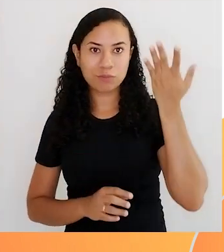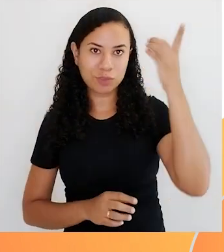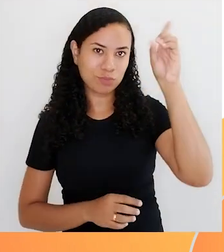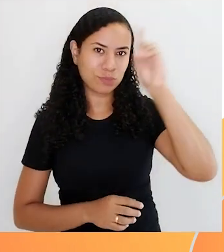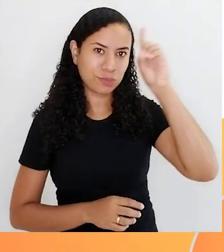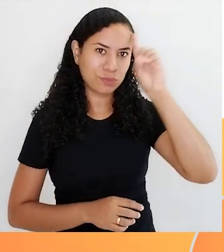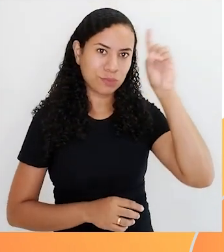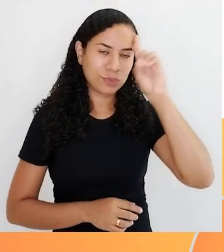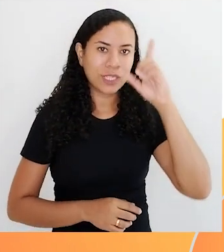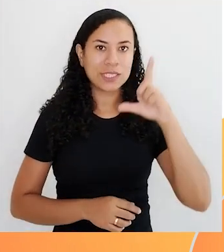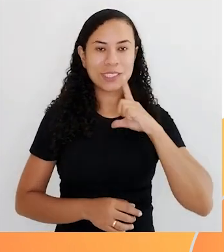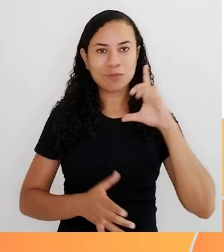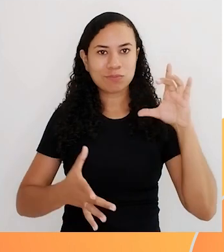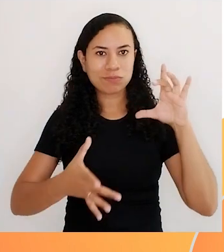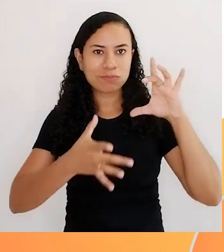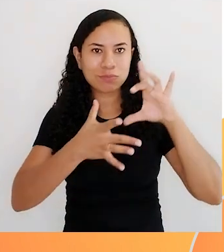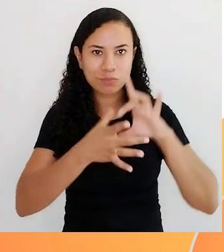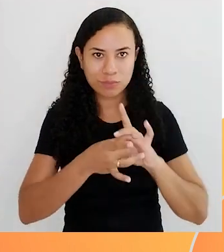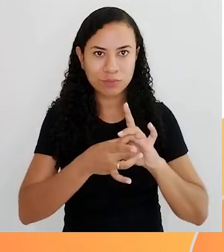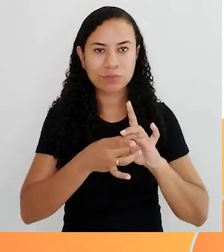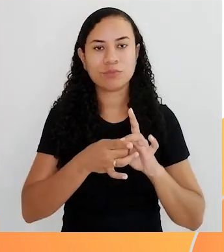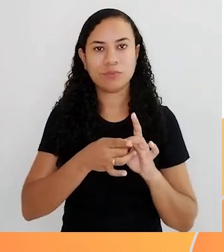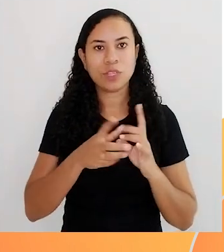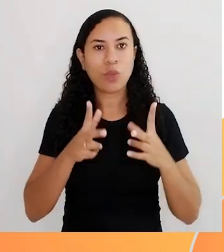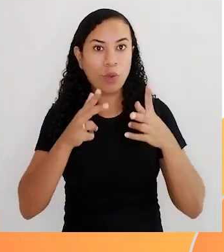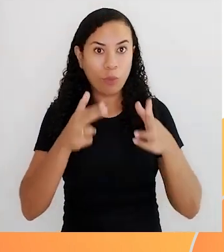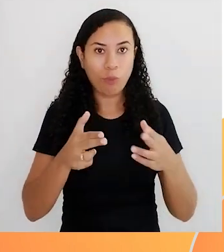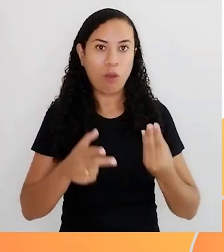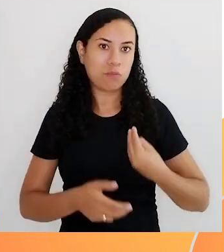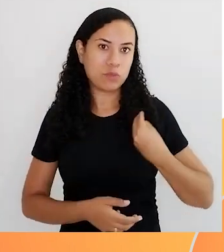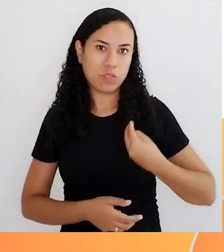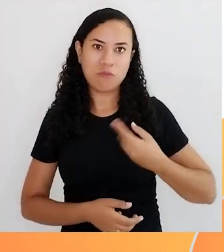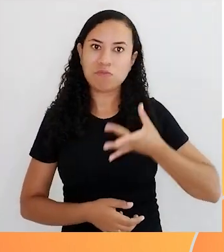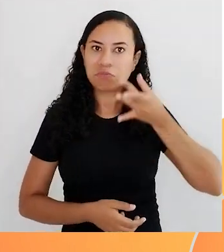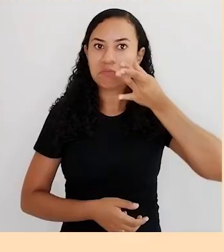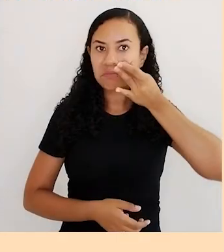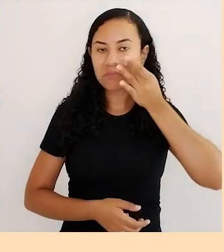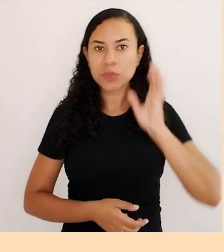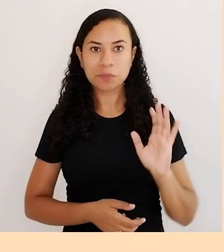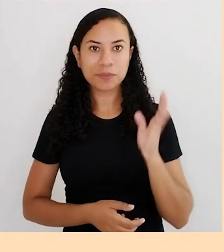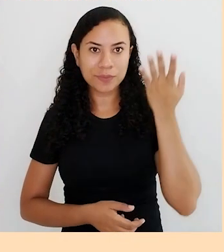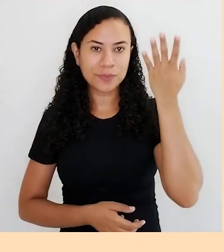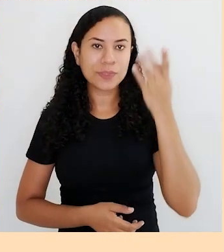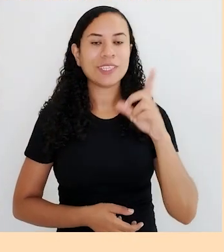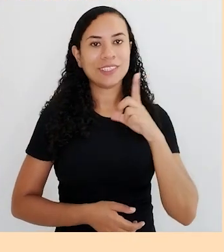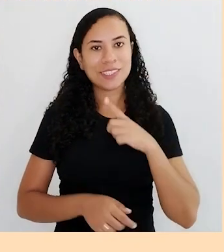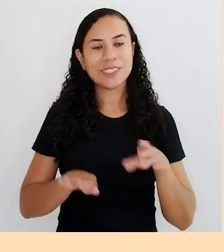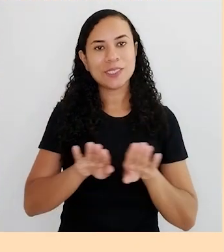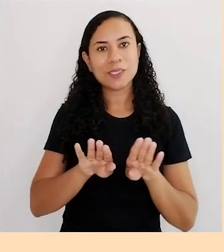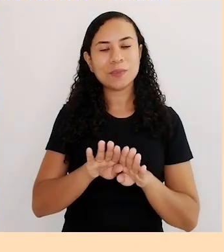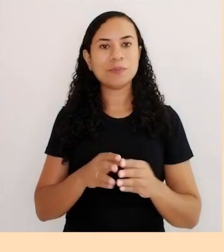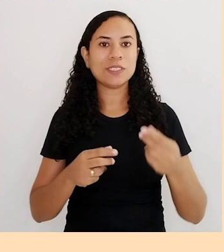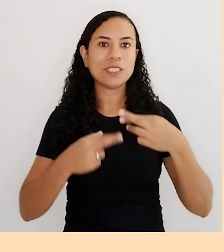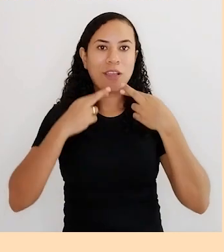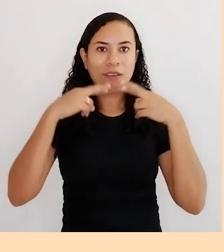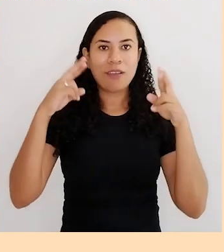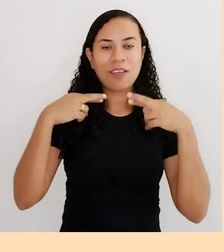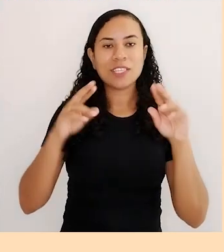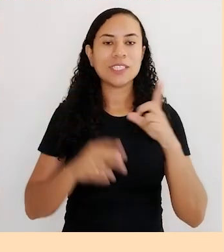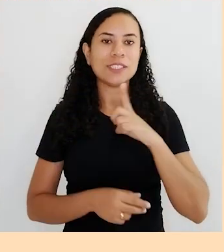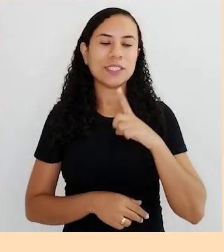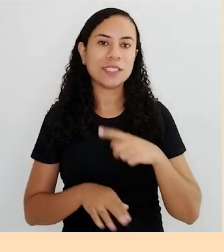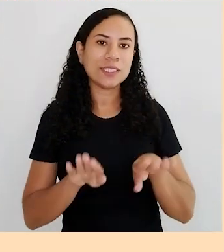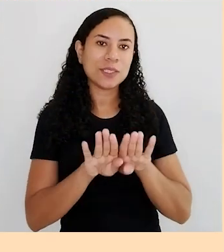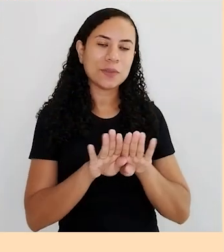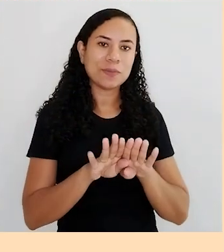prende aí a um fato, a uma situação mesmo da vida prática, da vida diária, quê de humor, crítica social e